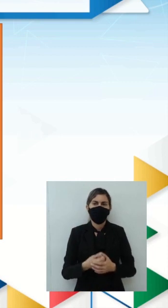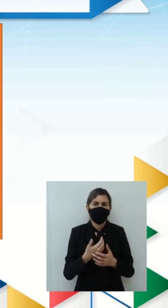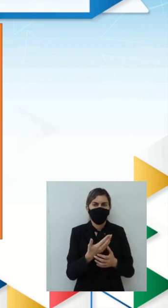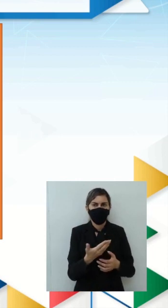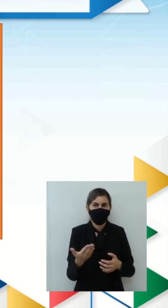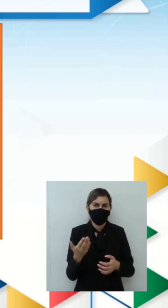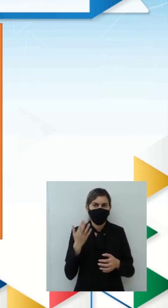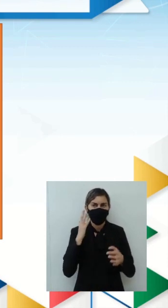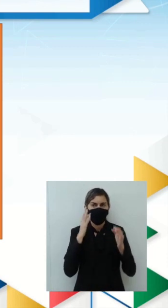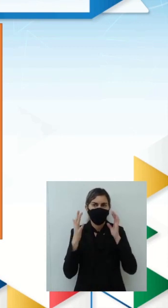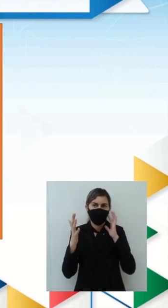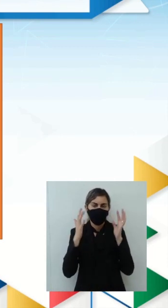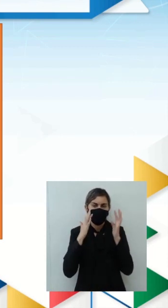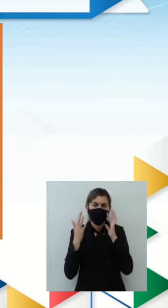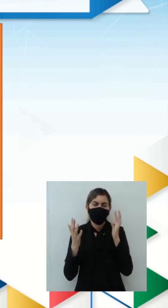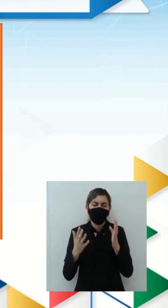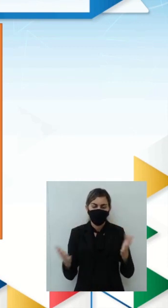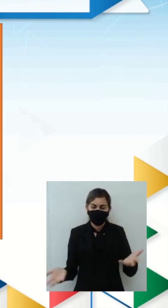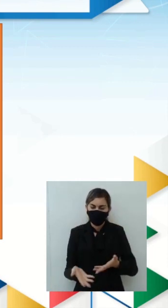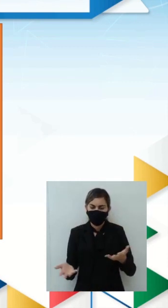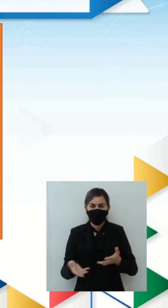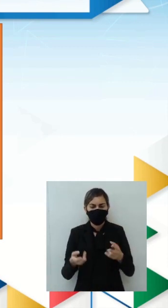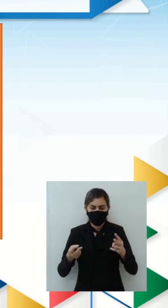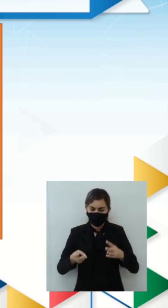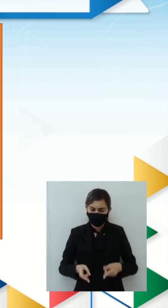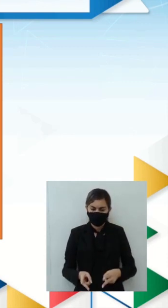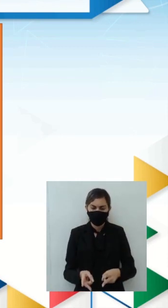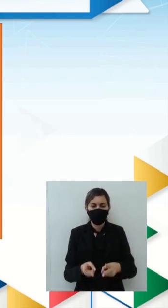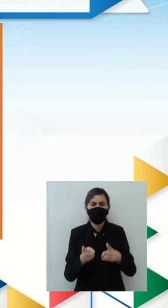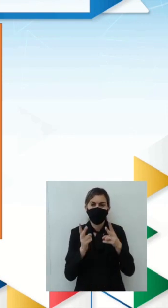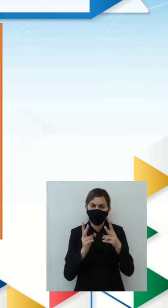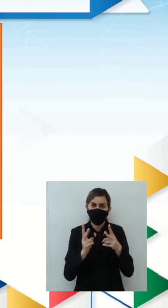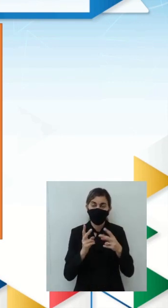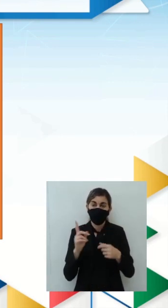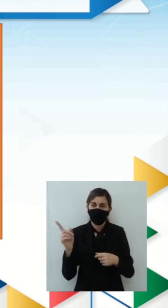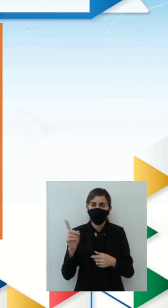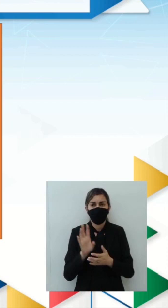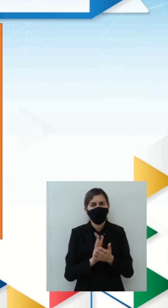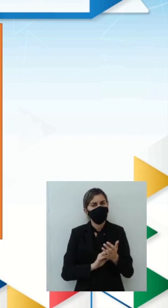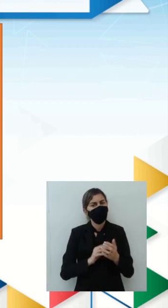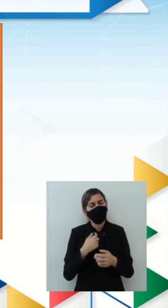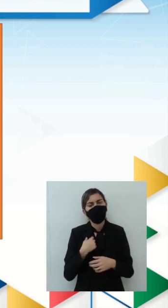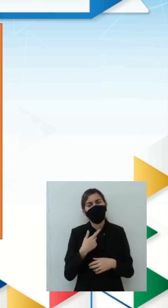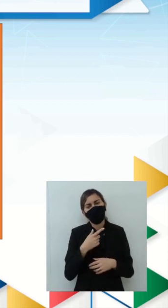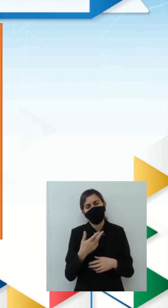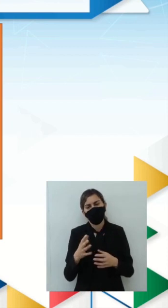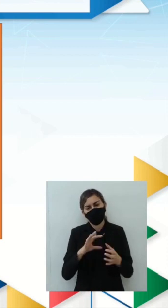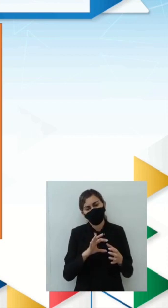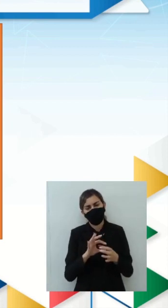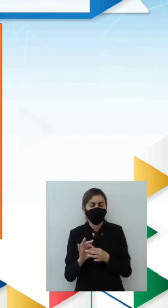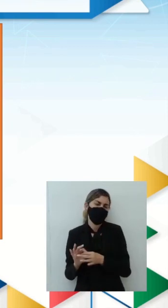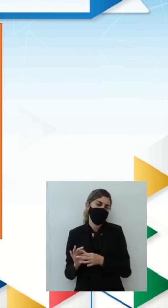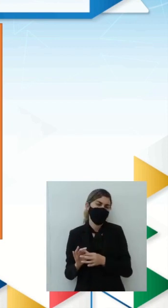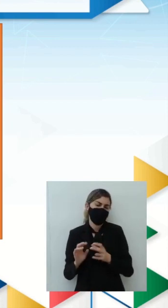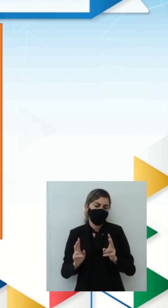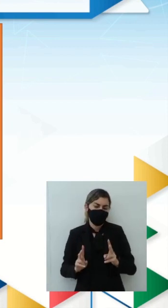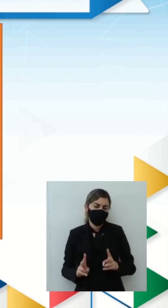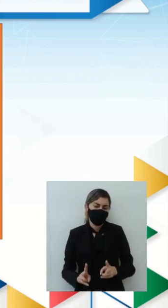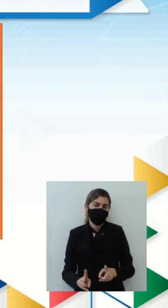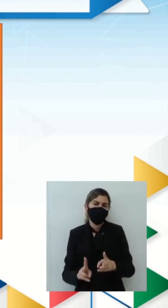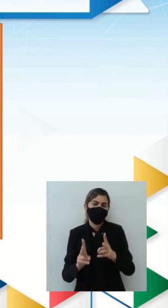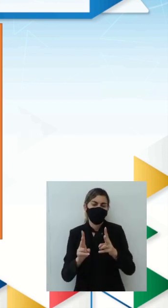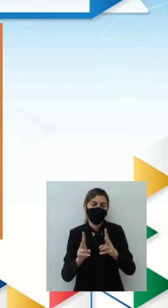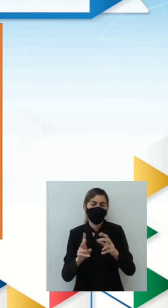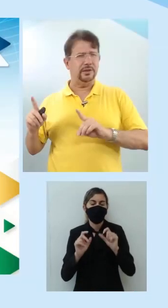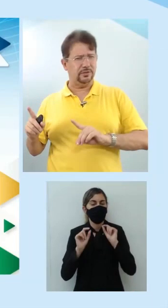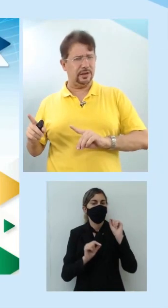com essa reflexão, vamos agora caminhar, baseados nela, sobre essa questão da coesão sequencial.